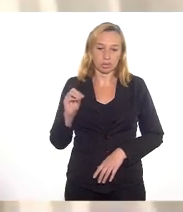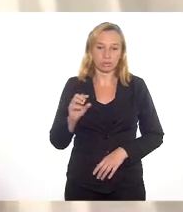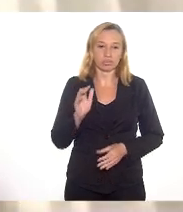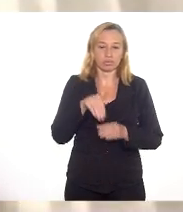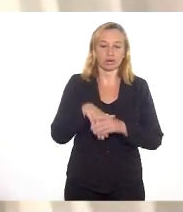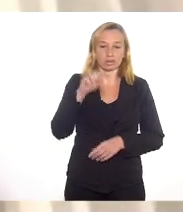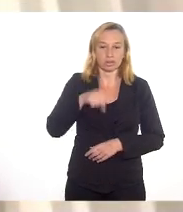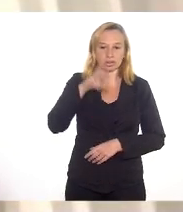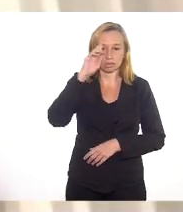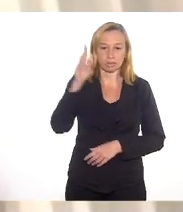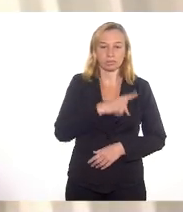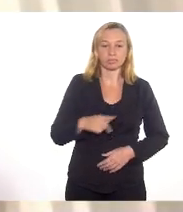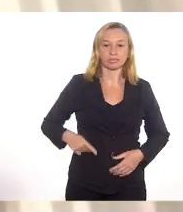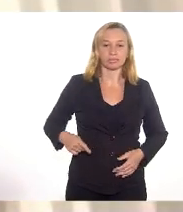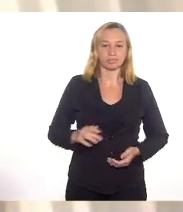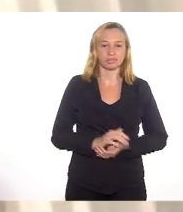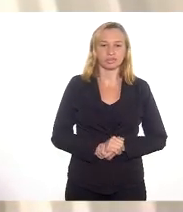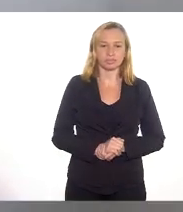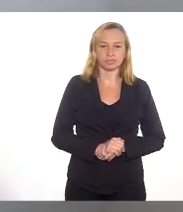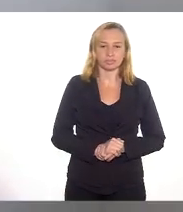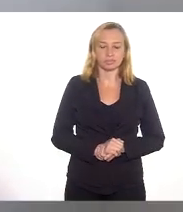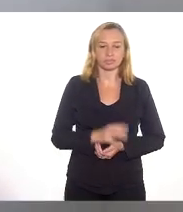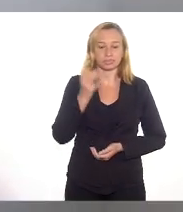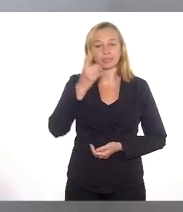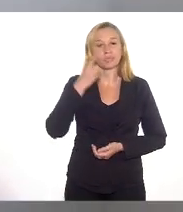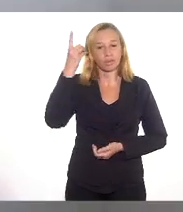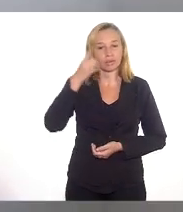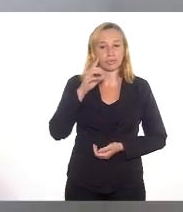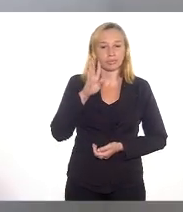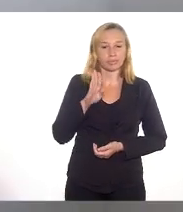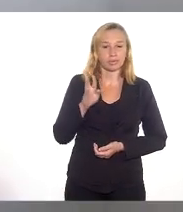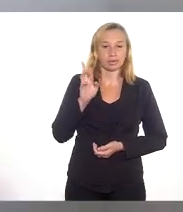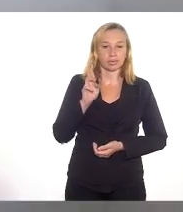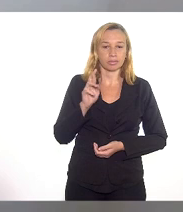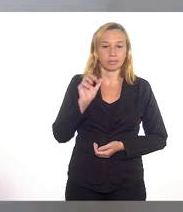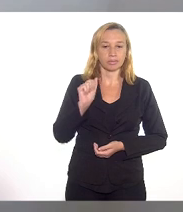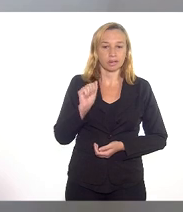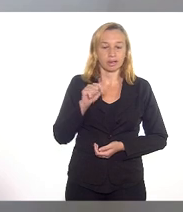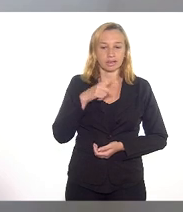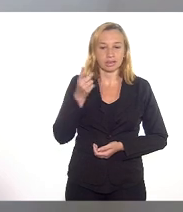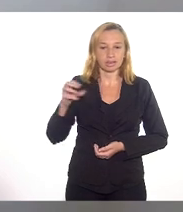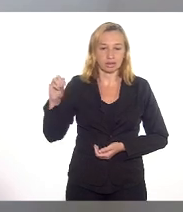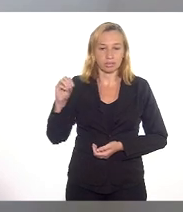Voto sim, presidente. Deputado Brazão.